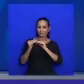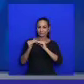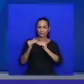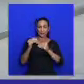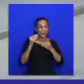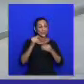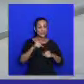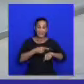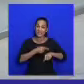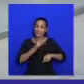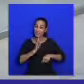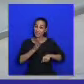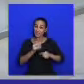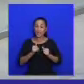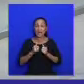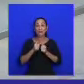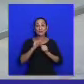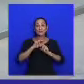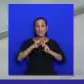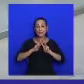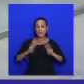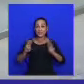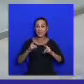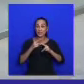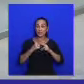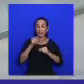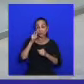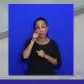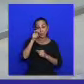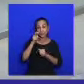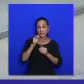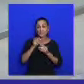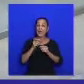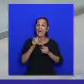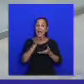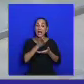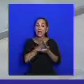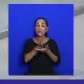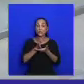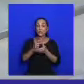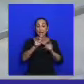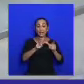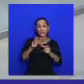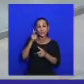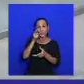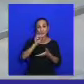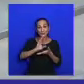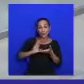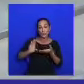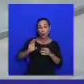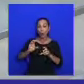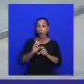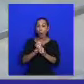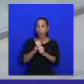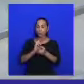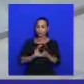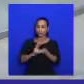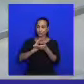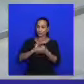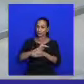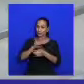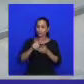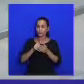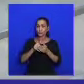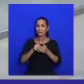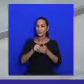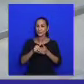confirmo. Daqui a pouquinho, pelo site da Caixa, você pode conferir as apostas vencedoras, de onde são as apostas, ou se o prêmio